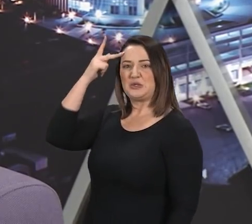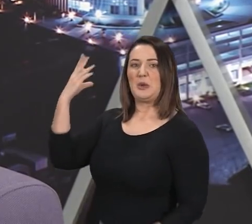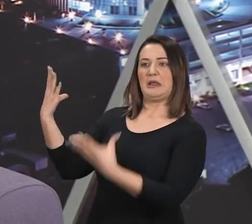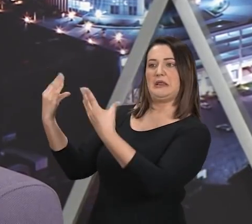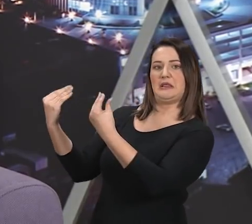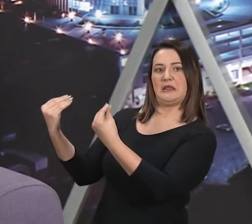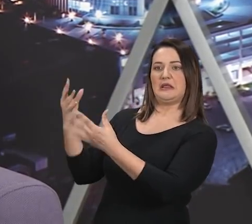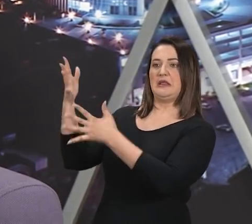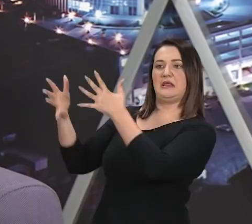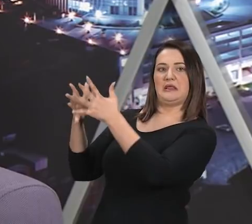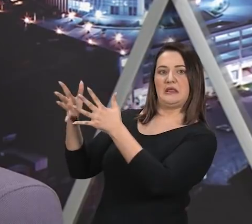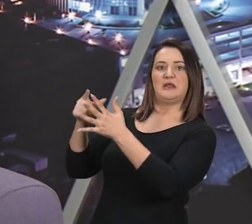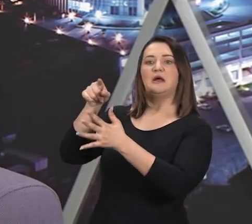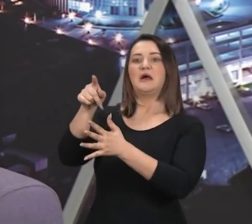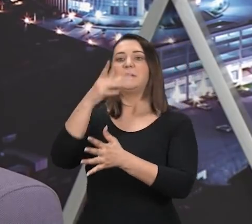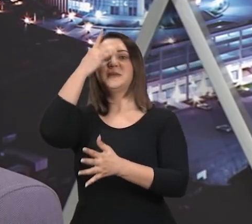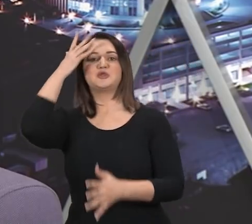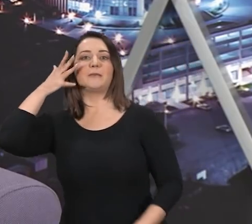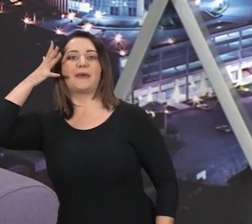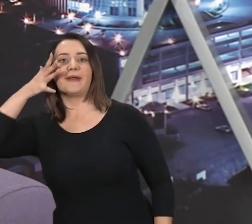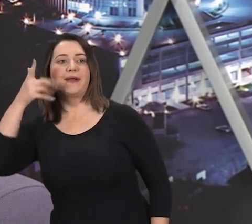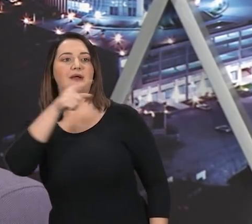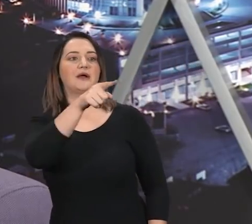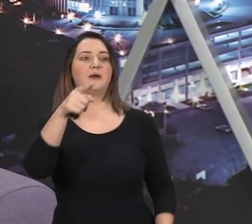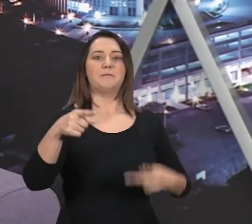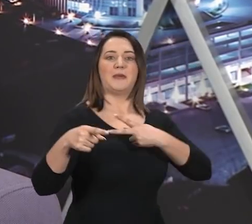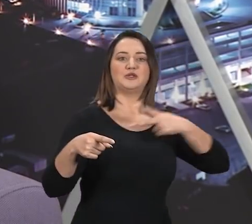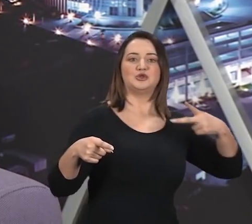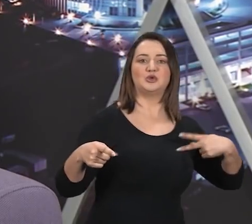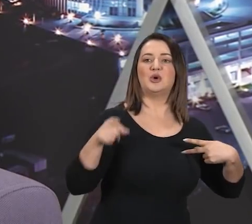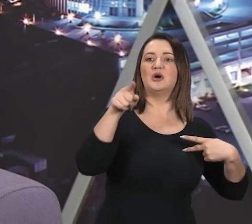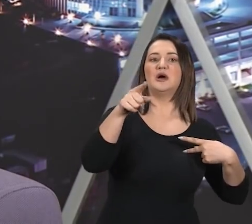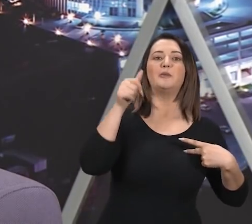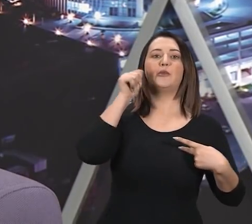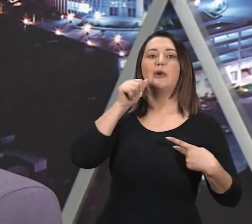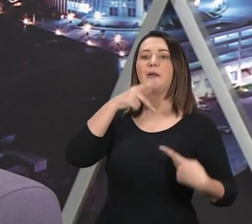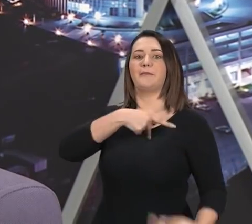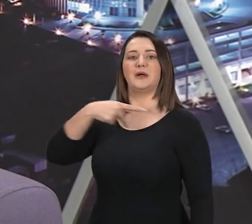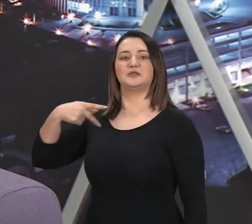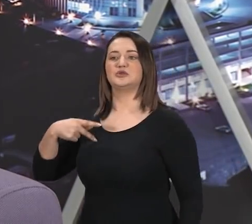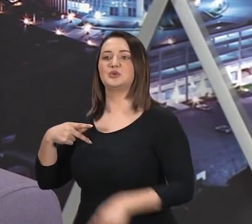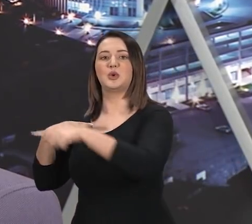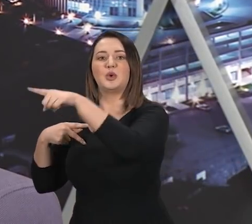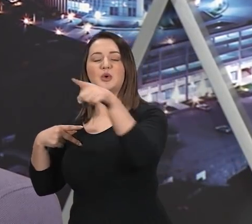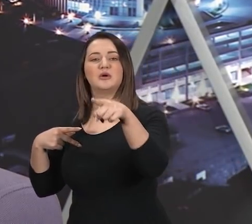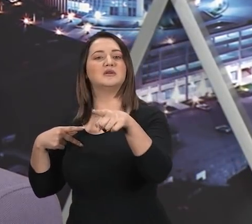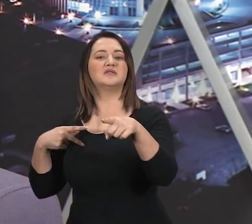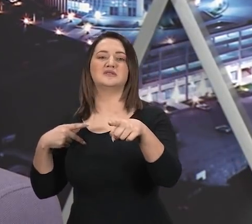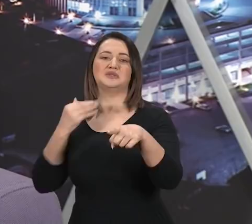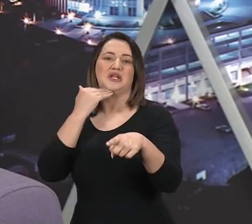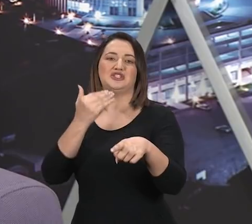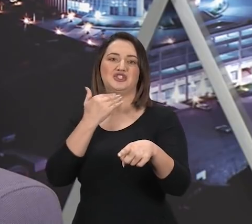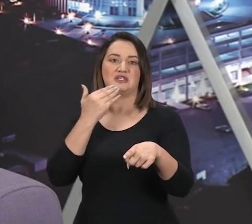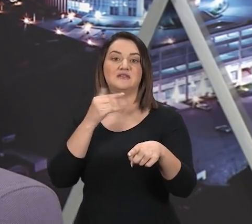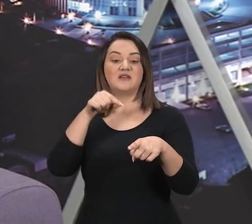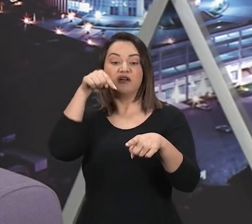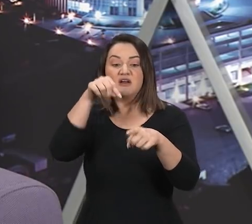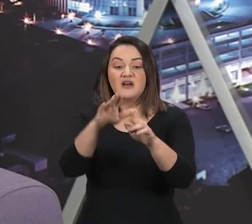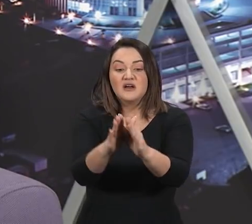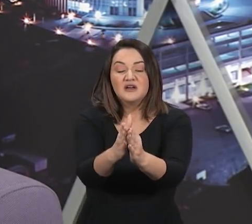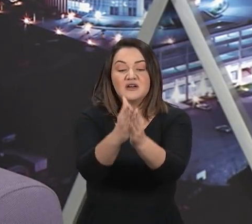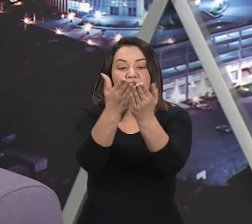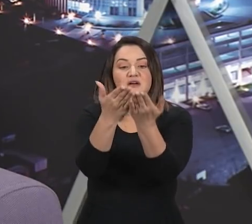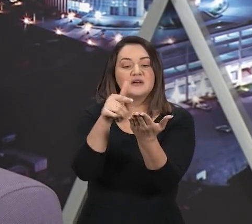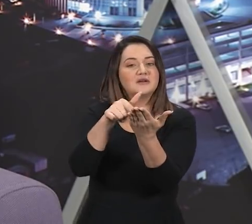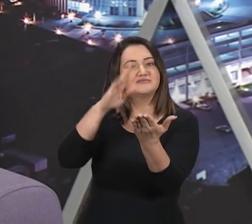homens, as mulheres, os pregadores, as pregadoras, os pastores, as pastoras. Você precisa seguir o